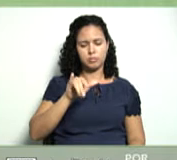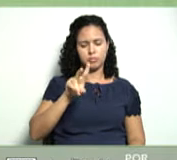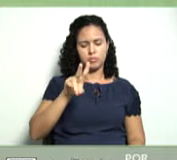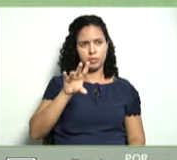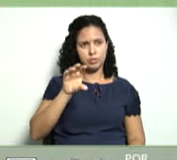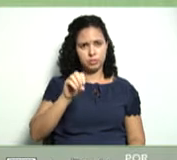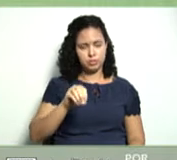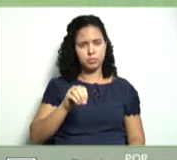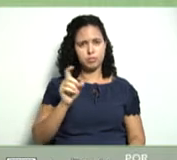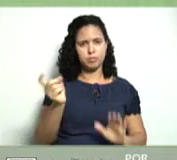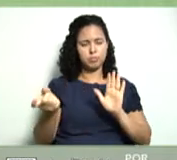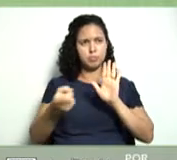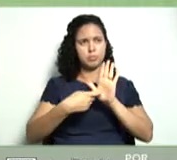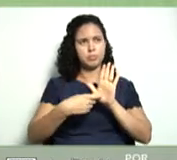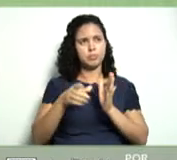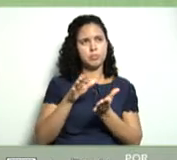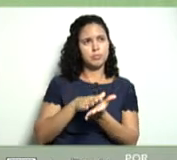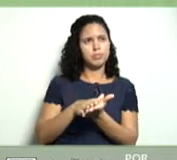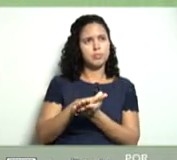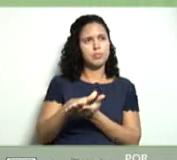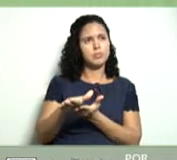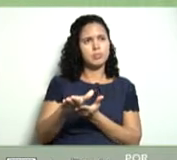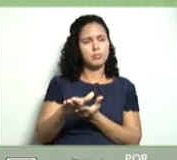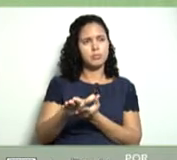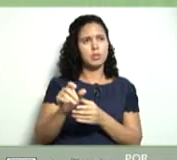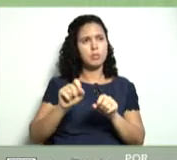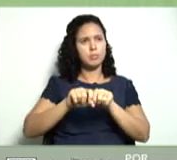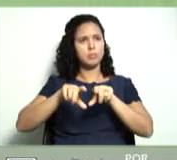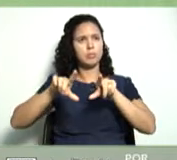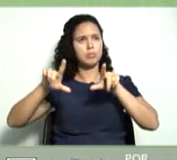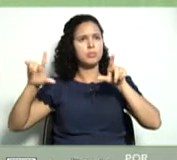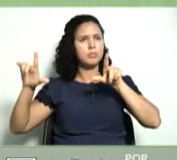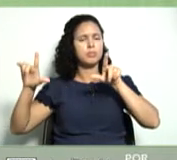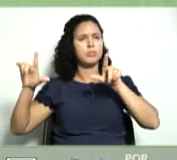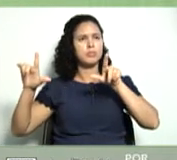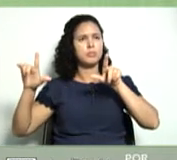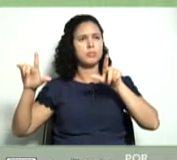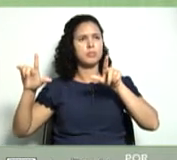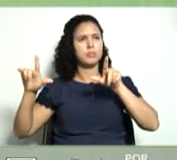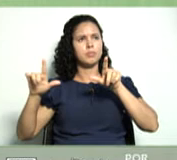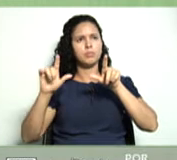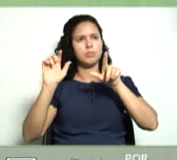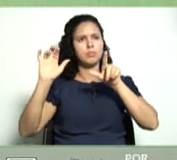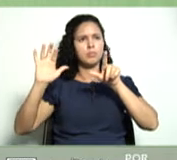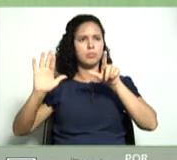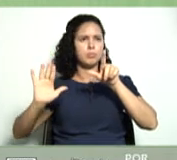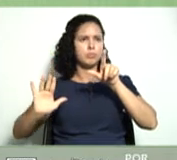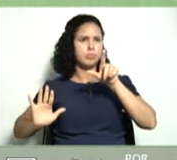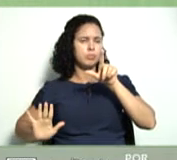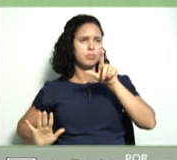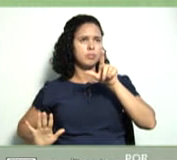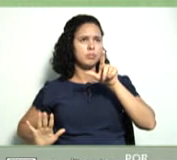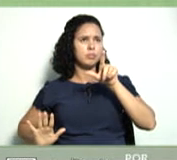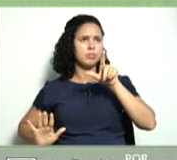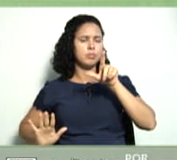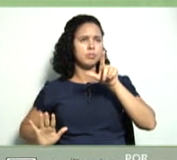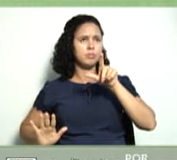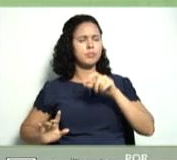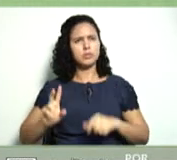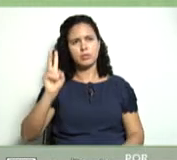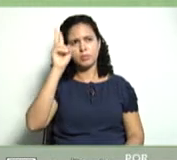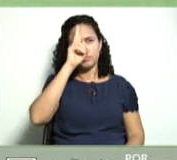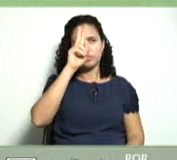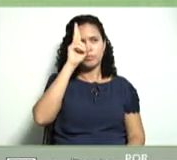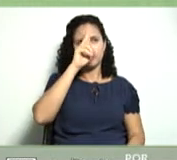imprimir certa o que vai acontecer vai aparecer algumas configurações mas lembra que eu falei